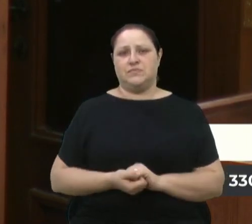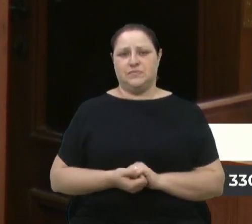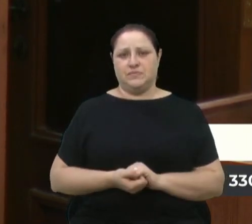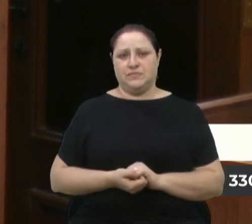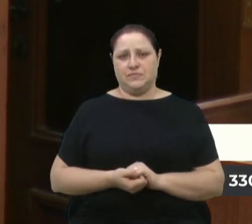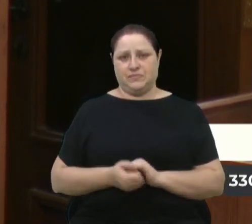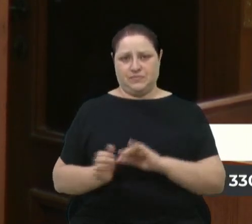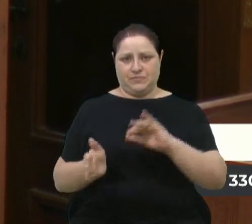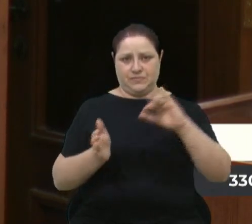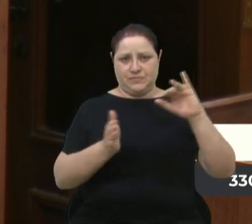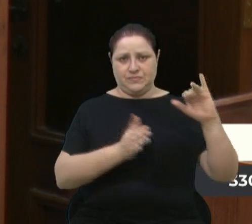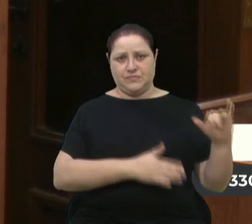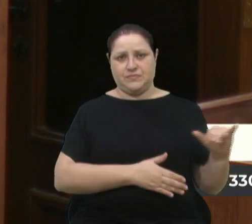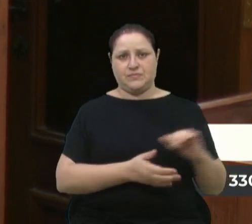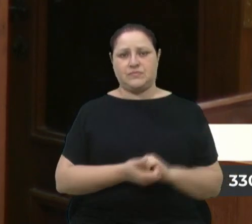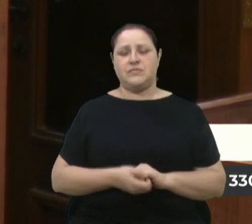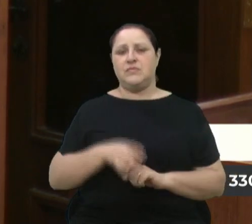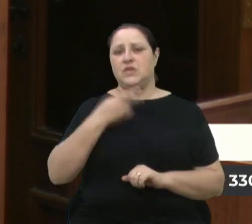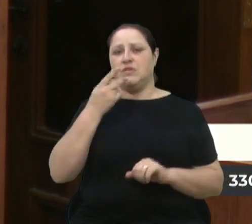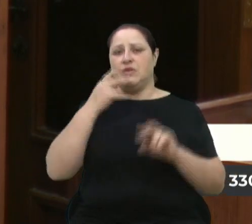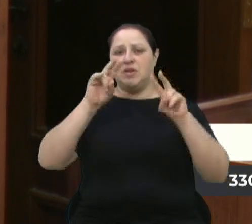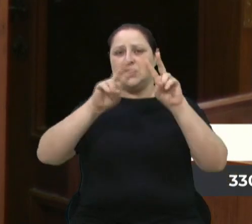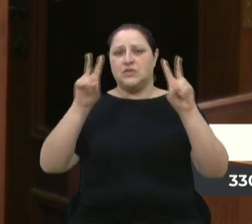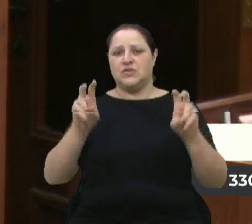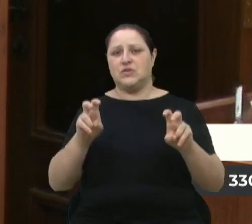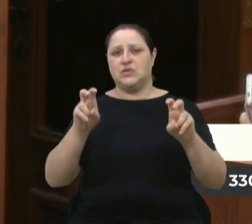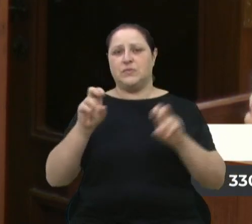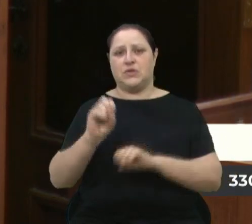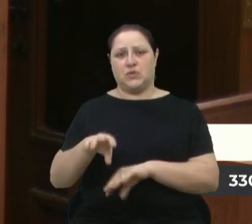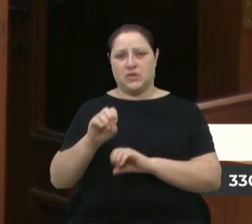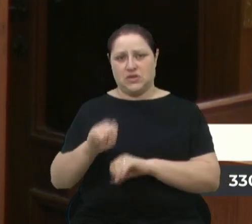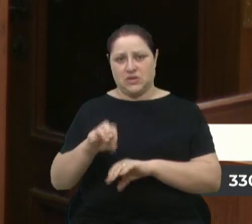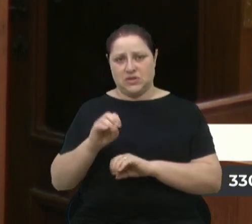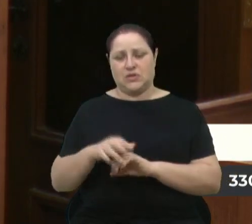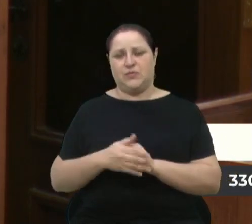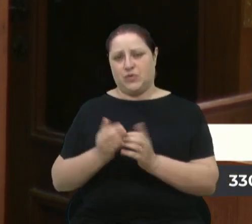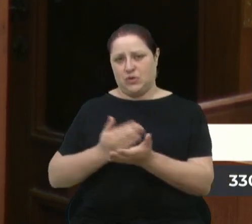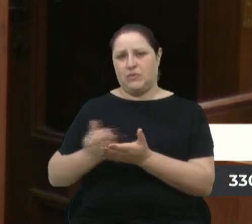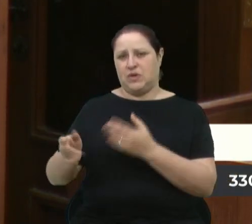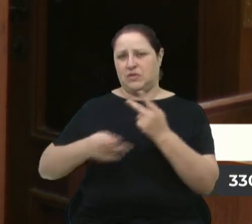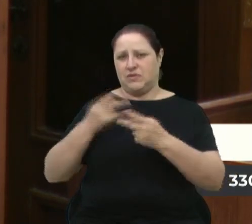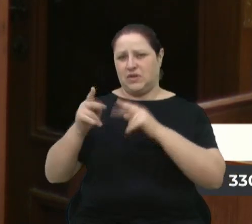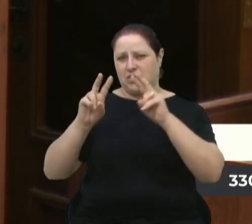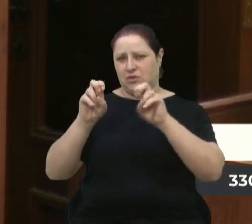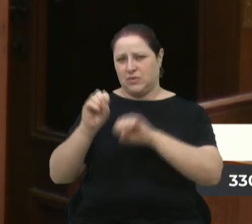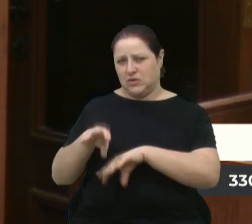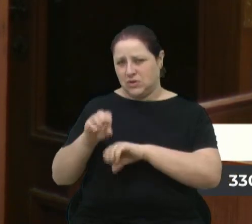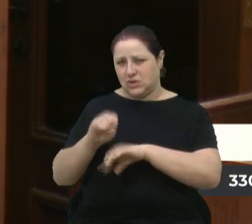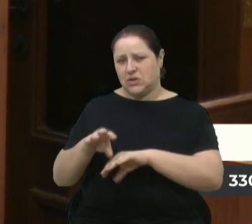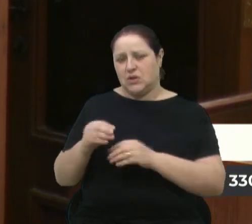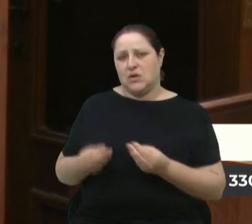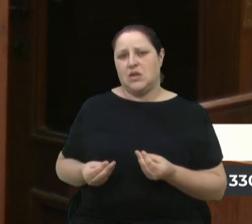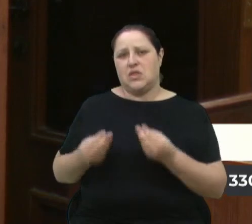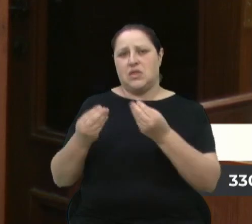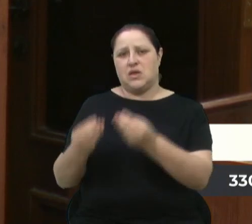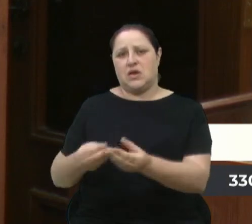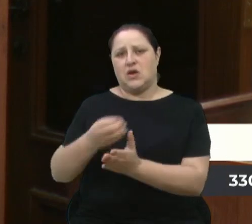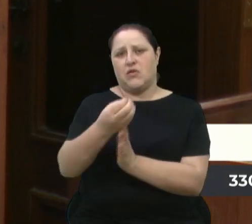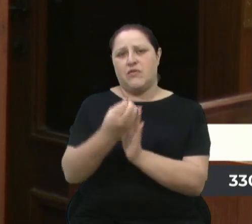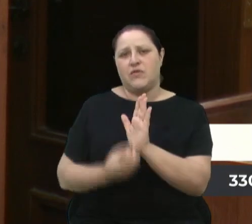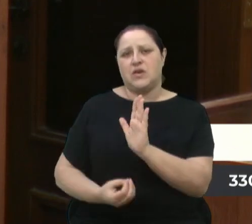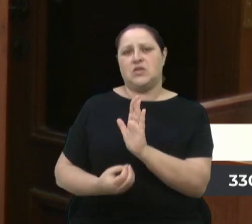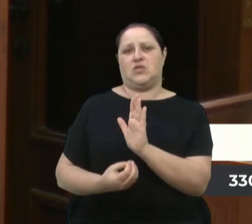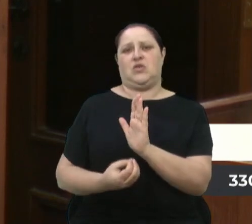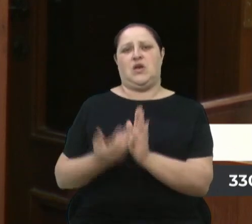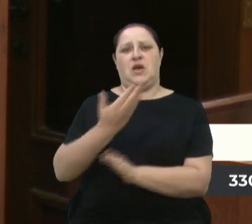de educação. E eu começo a falar sobre o tema da educação entregando aqui um ofício